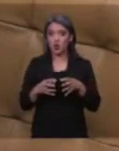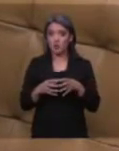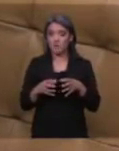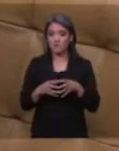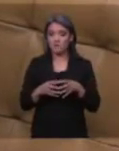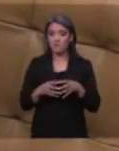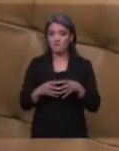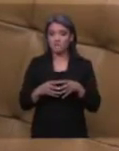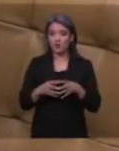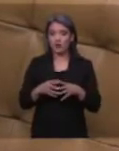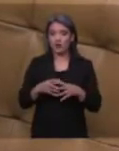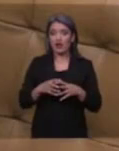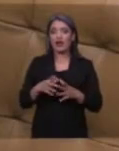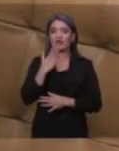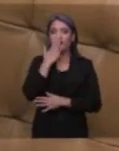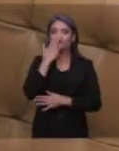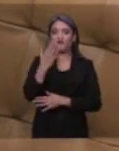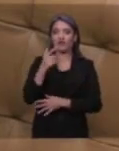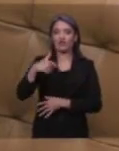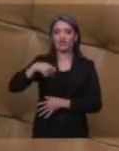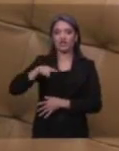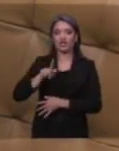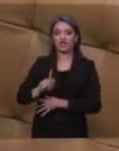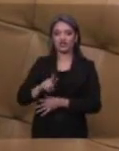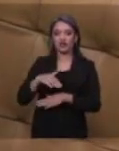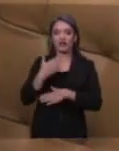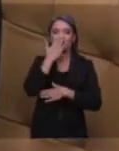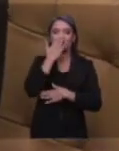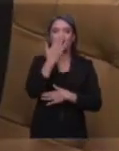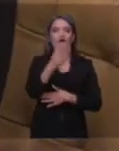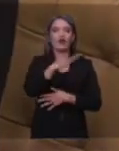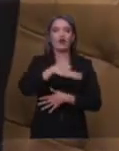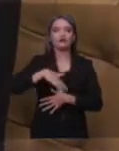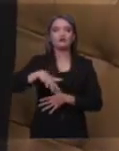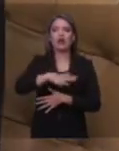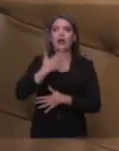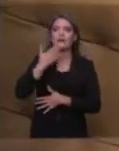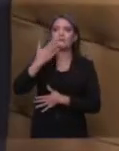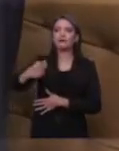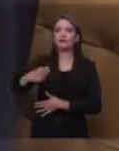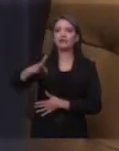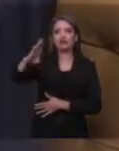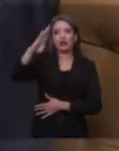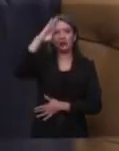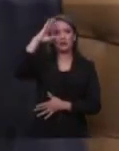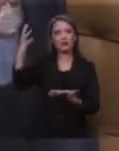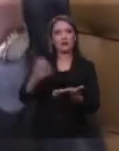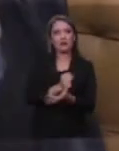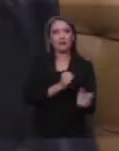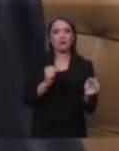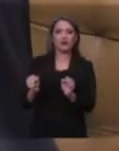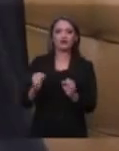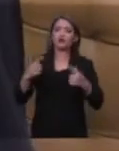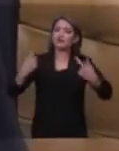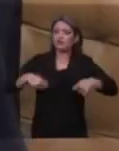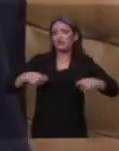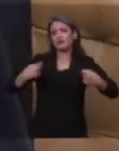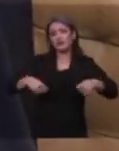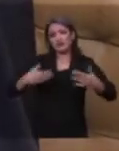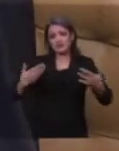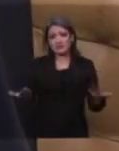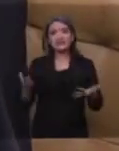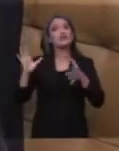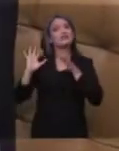de quartéis pedindo intervenção federal. É preciso colocar isso nos seus devidos marcos